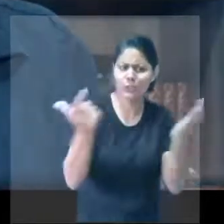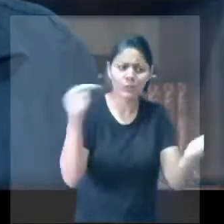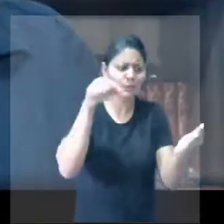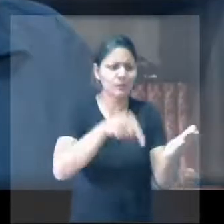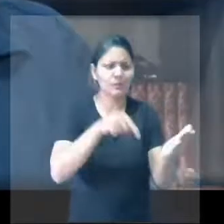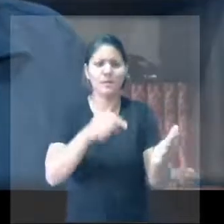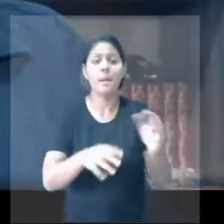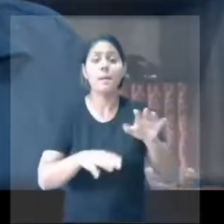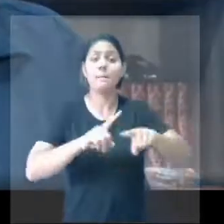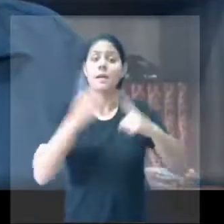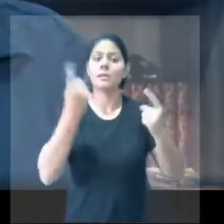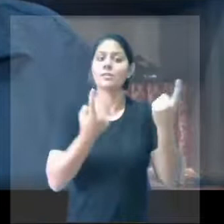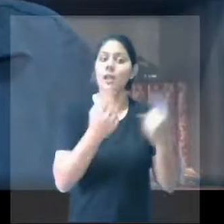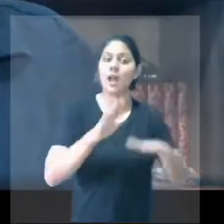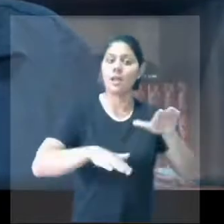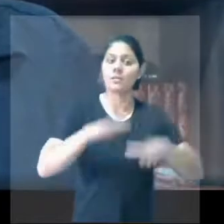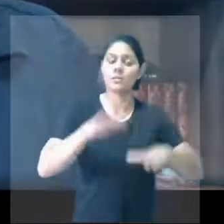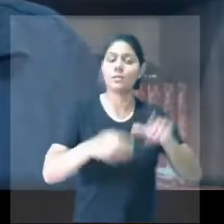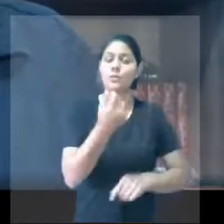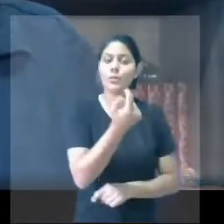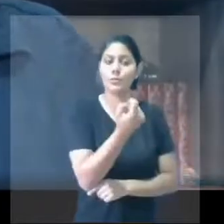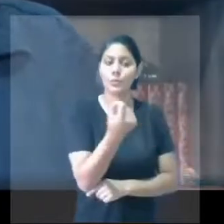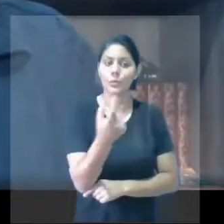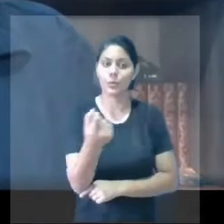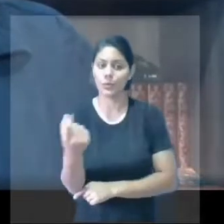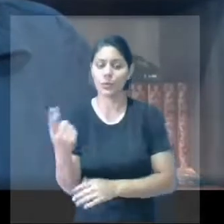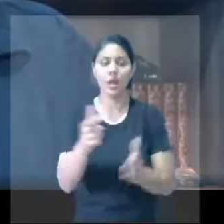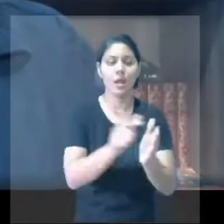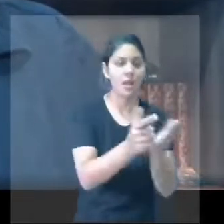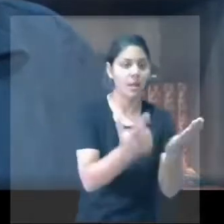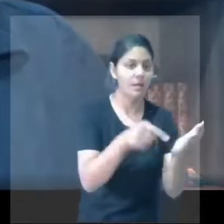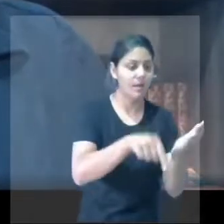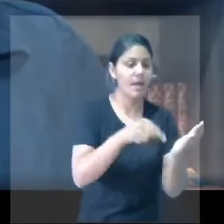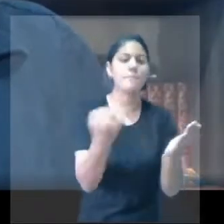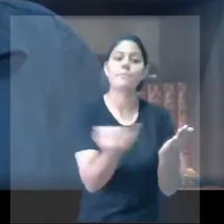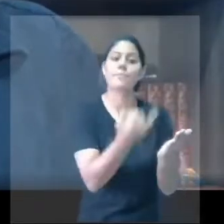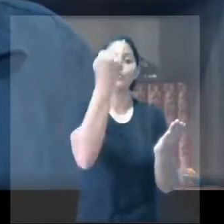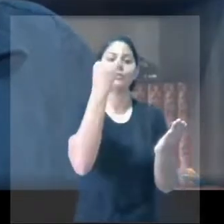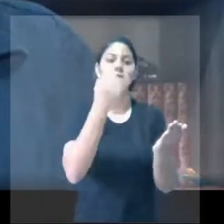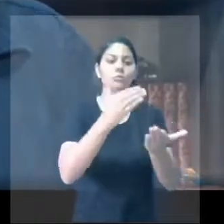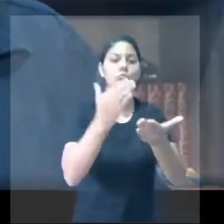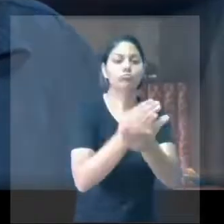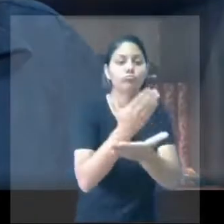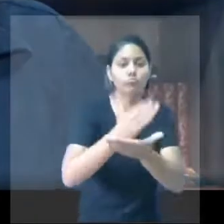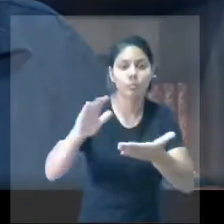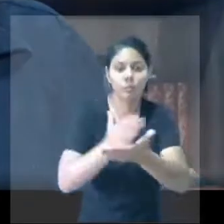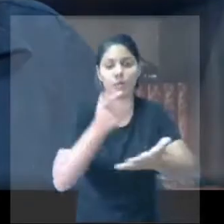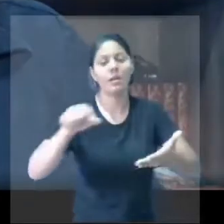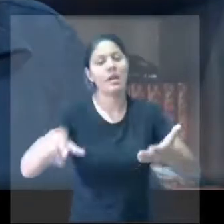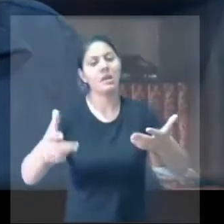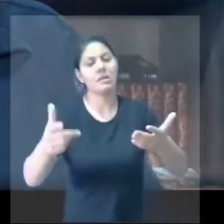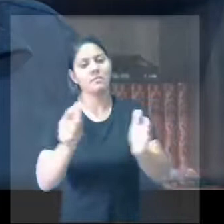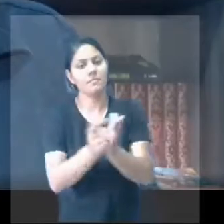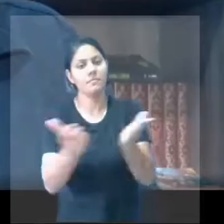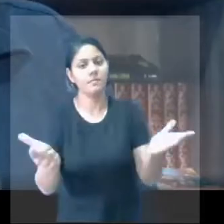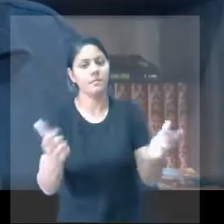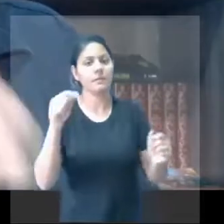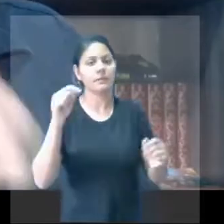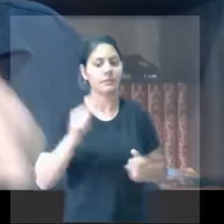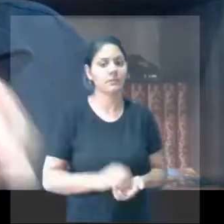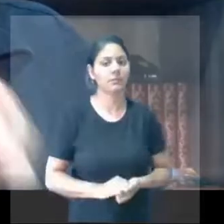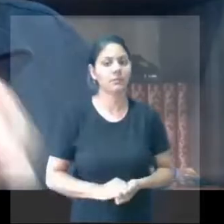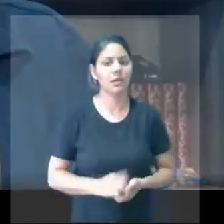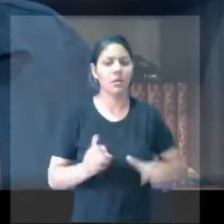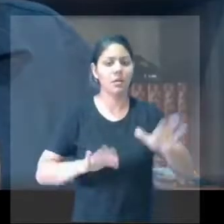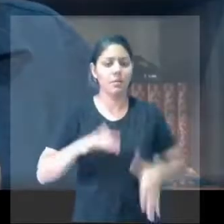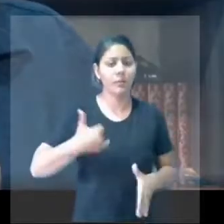eram essenciais, né? E esses livros deveriam ser lidos por todo ser humano. Por vida, nós podemos ler cerca